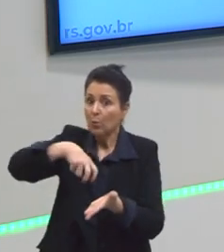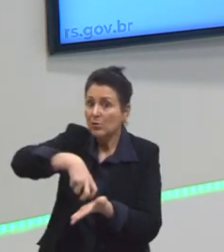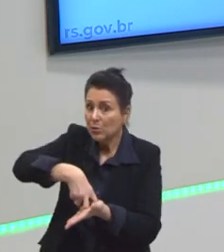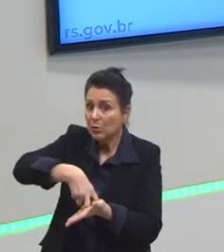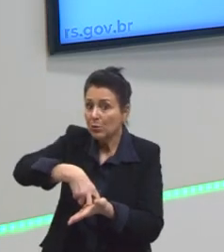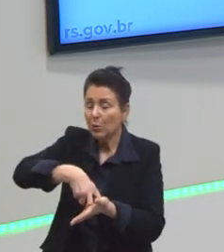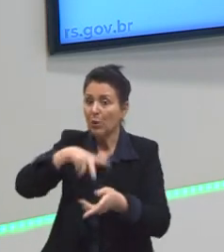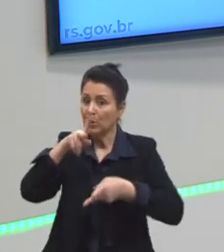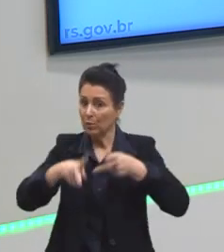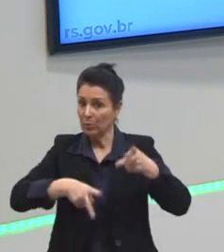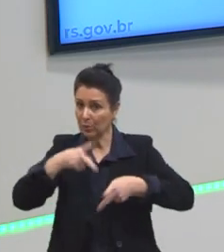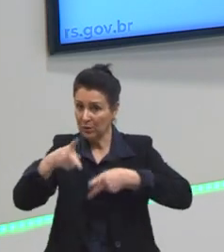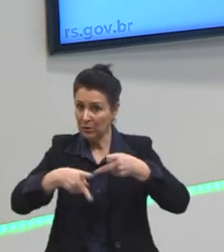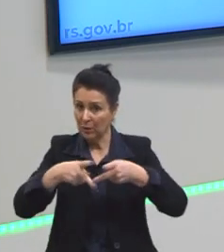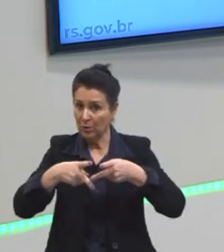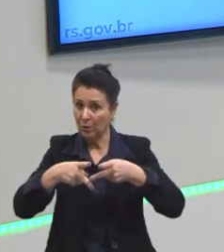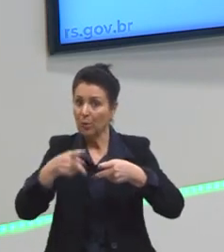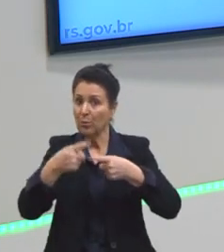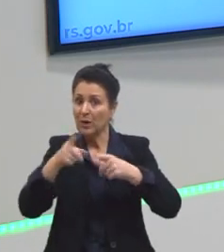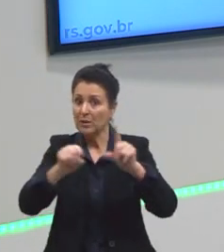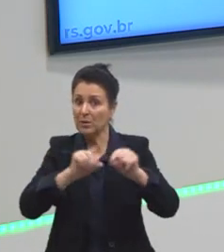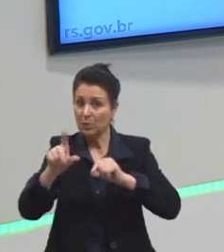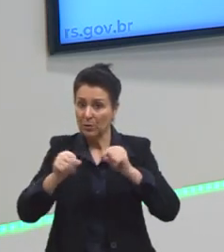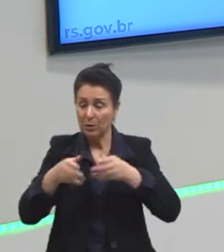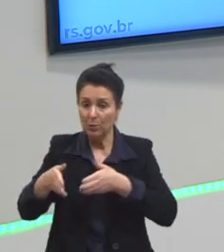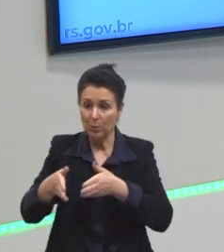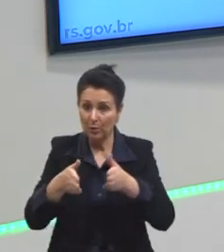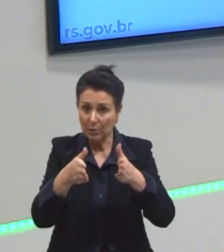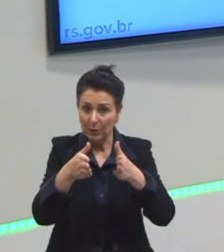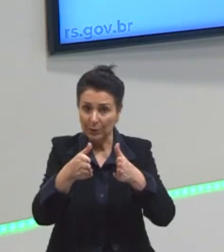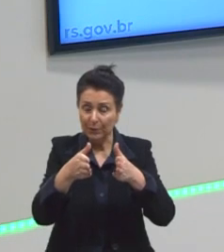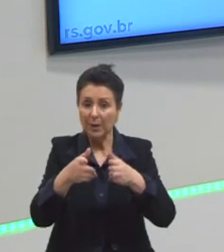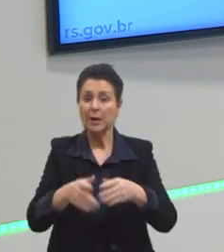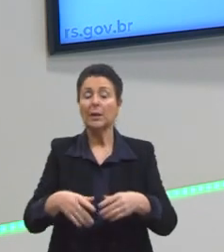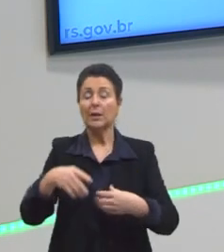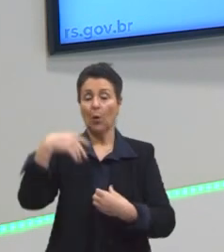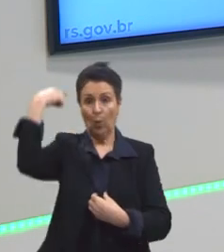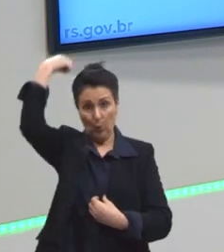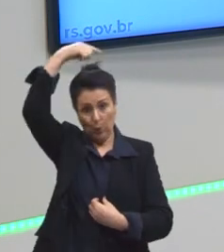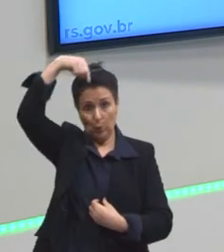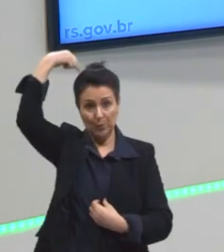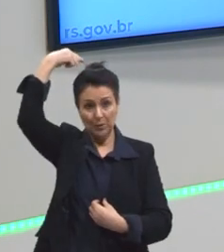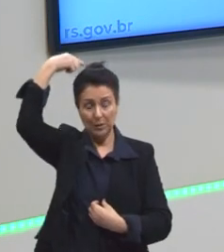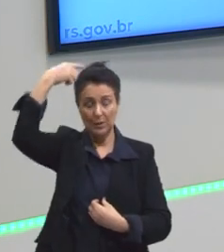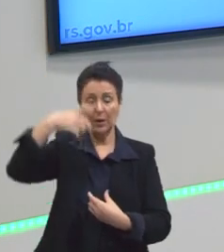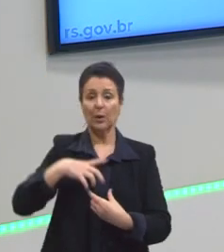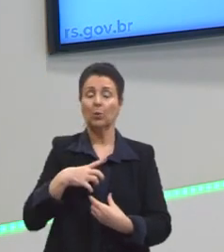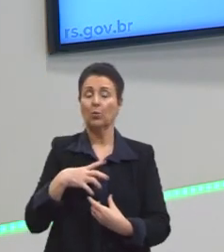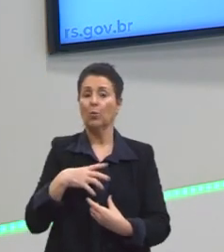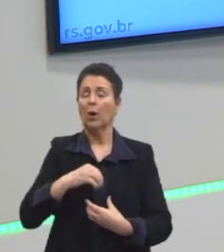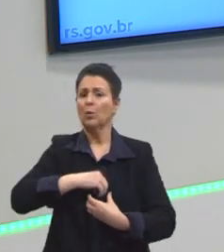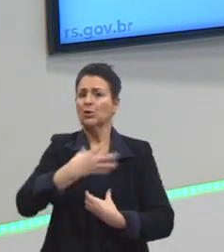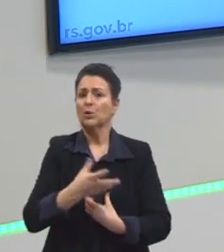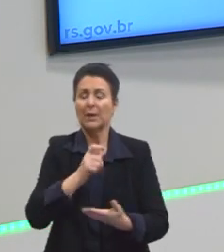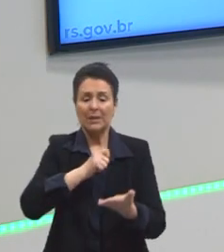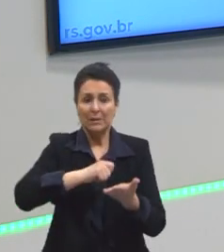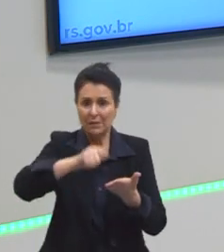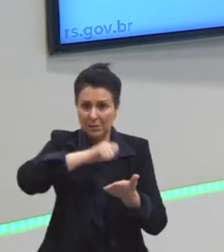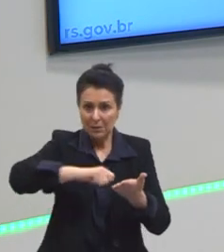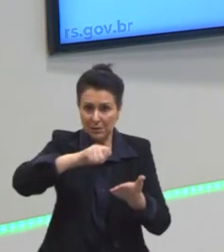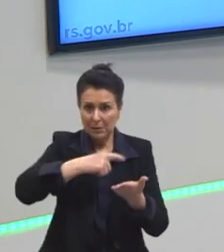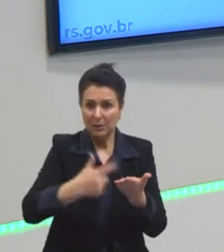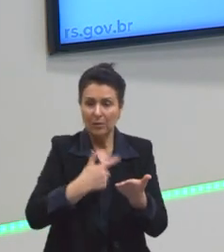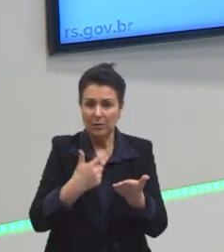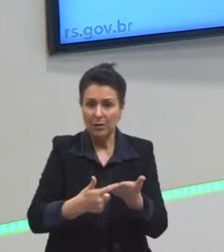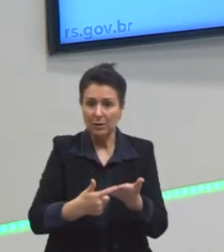seguido o cristianismo E aí Santo Agostinho a Cidade de Deus tentando consolar os romanos e colocando